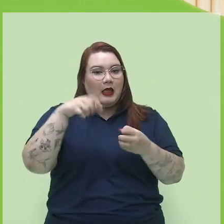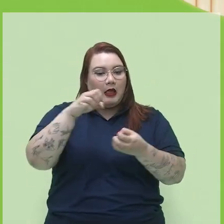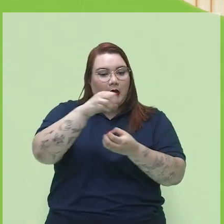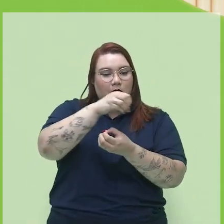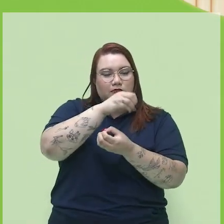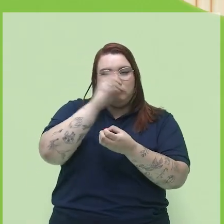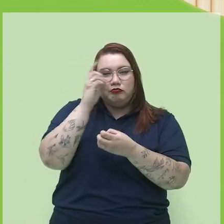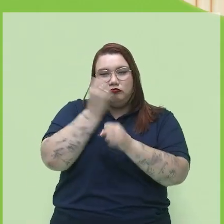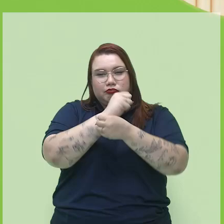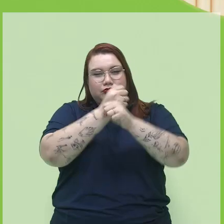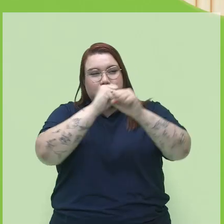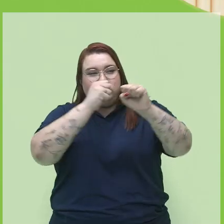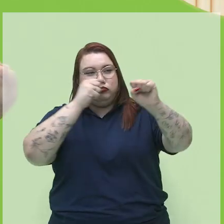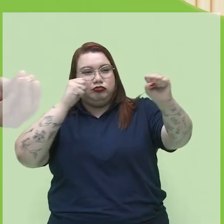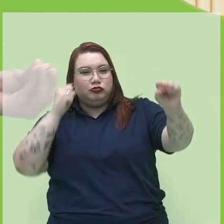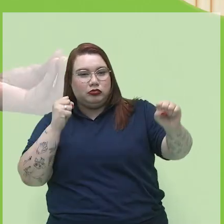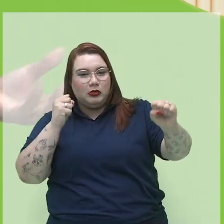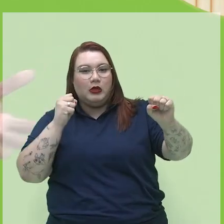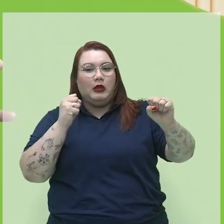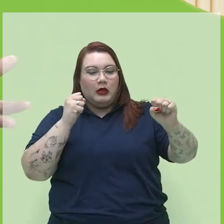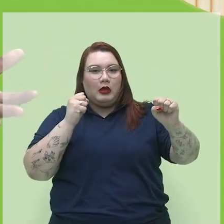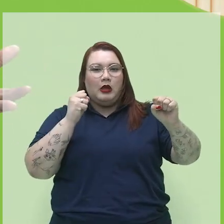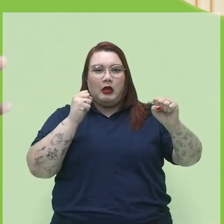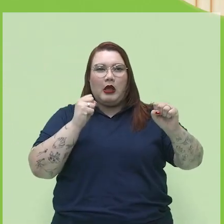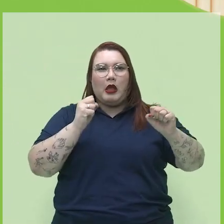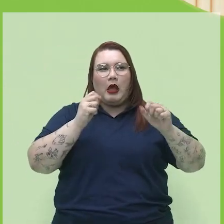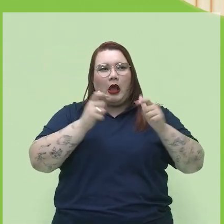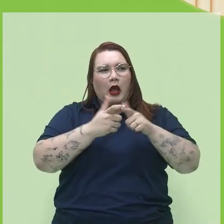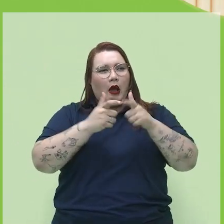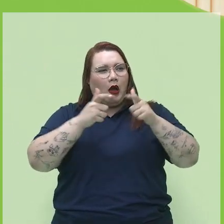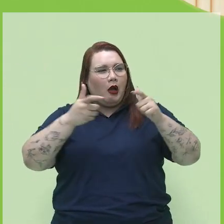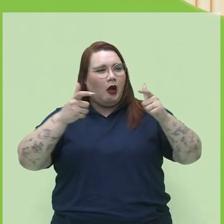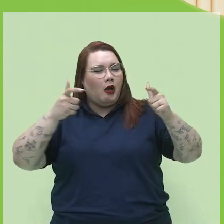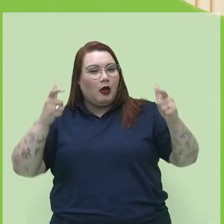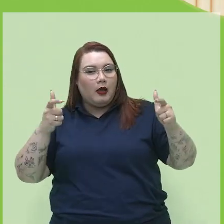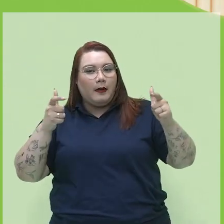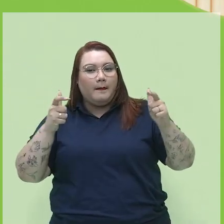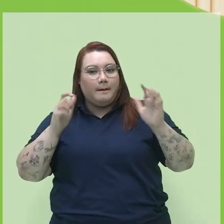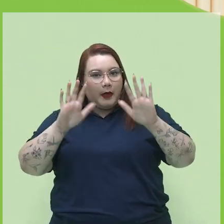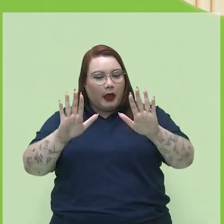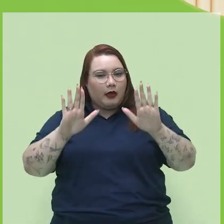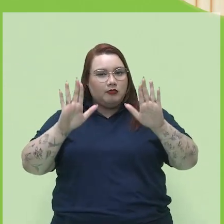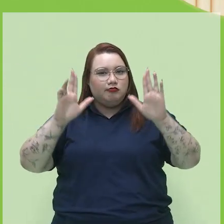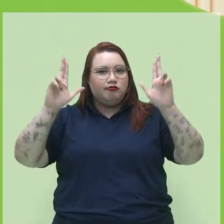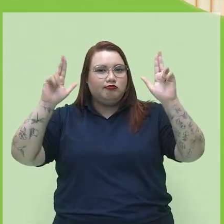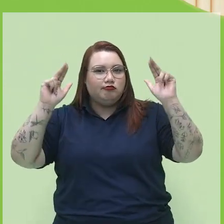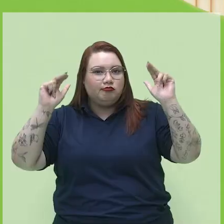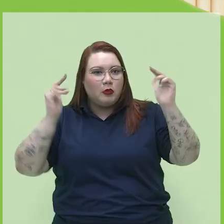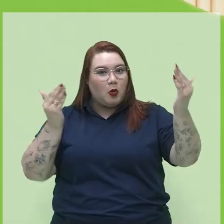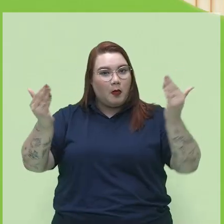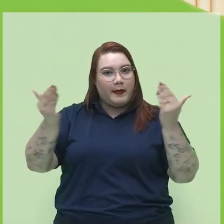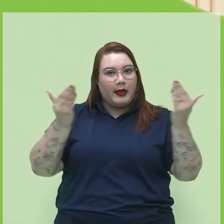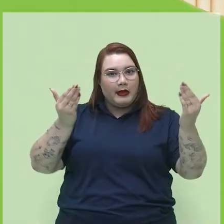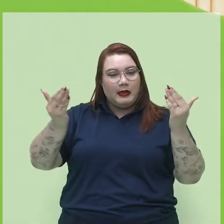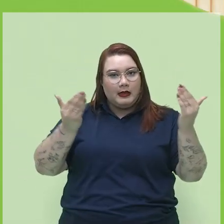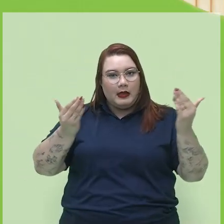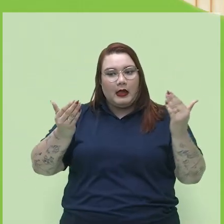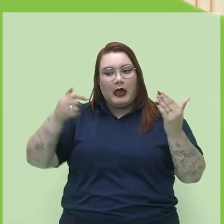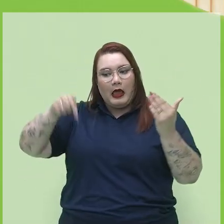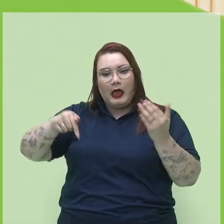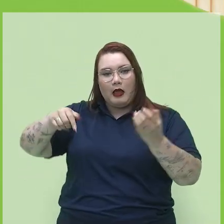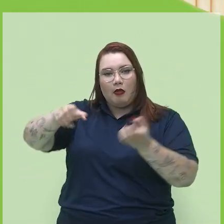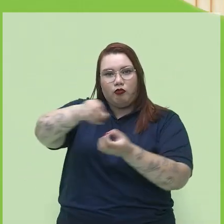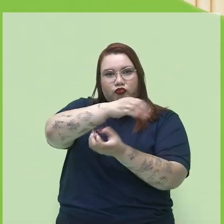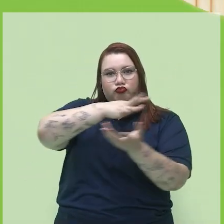essa outra cidade ela é extremamente grande, né? Uma metrópole. Só que essa cidade, né, fazendo um comparativo, ela é a